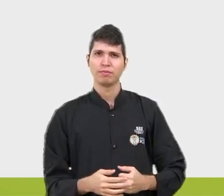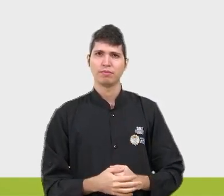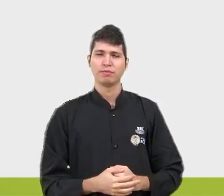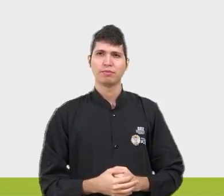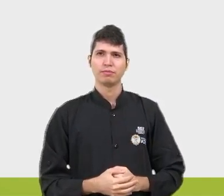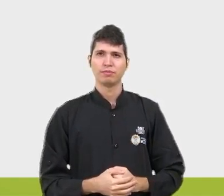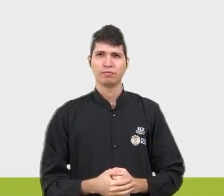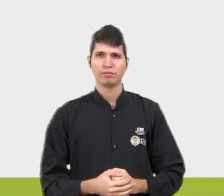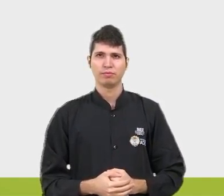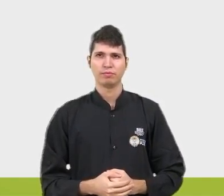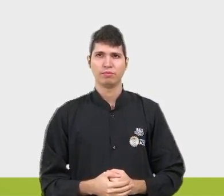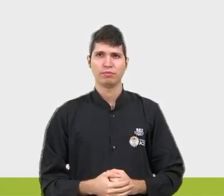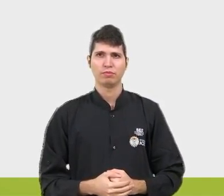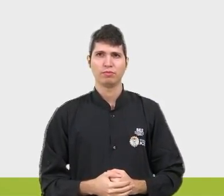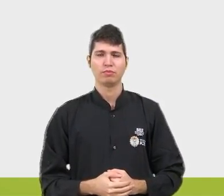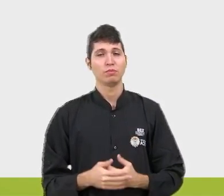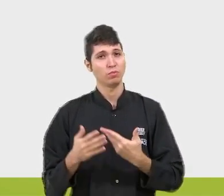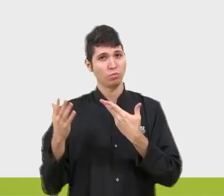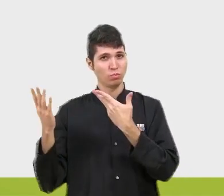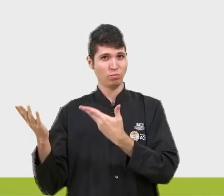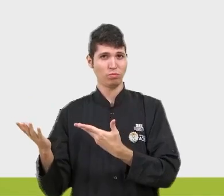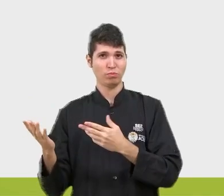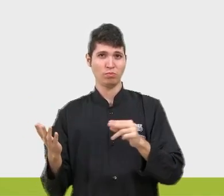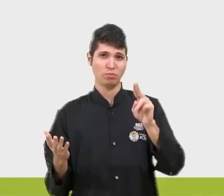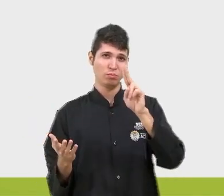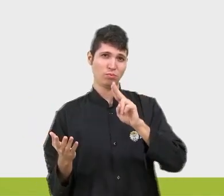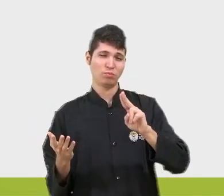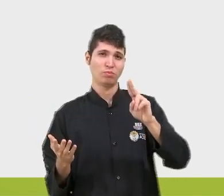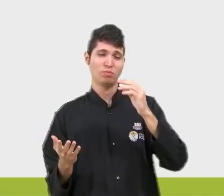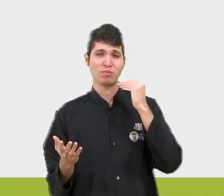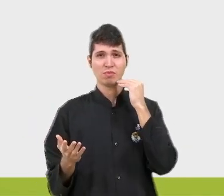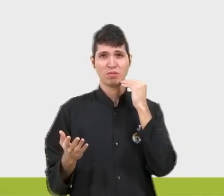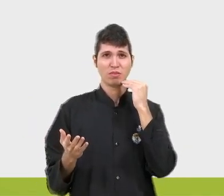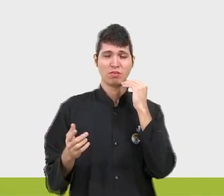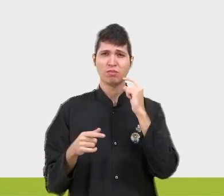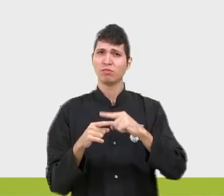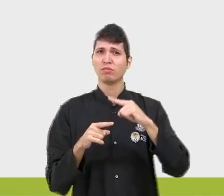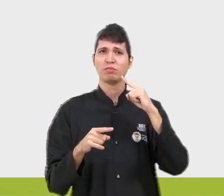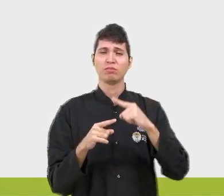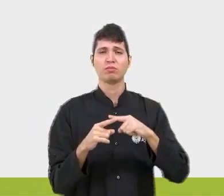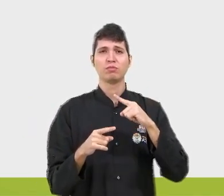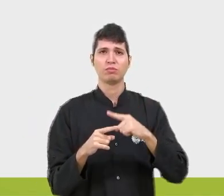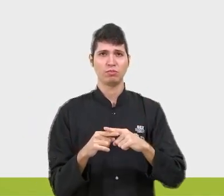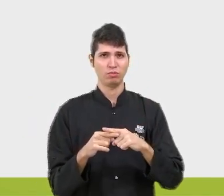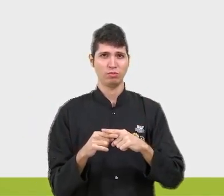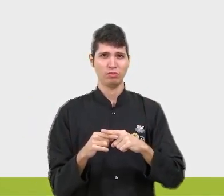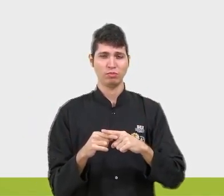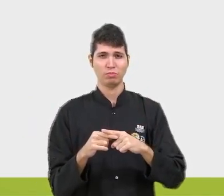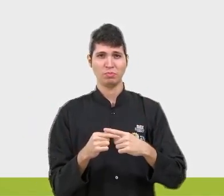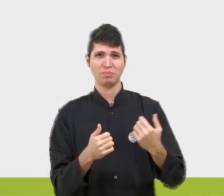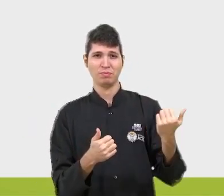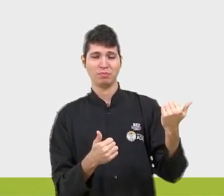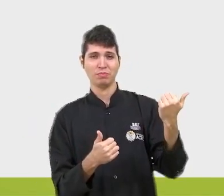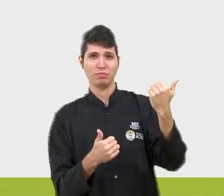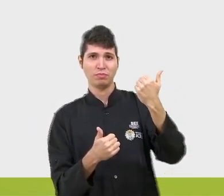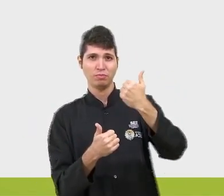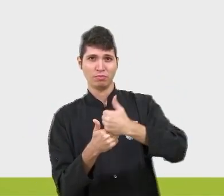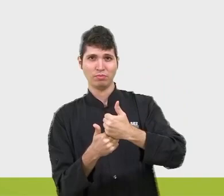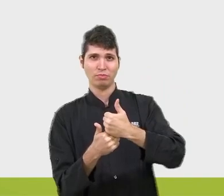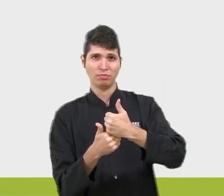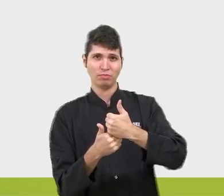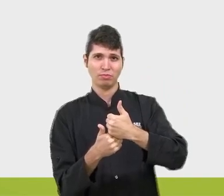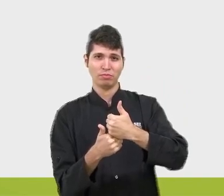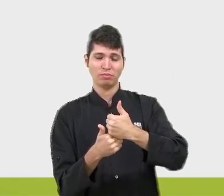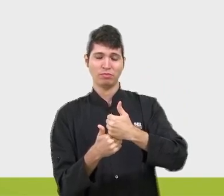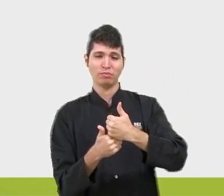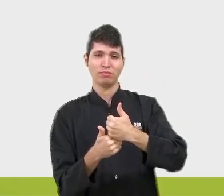né? Obviamente é um uso inadequado. Por quê? Porque está sendo utilizado para substituir as